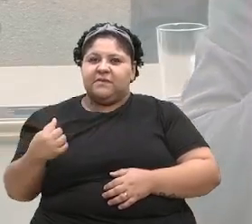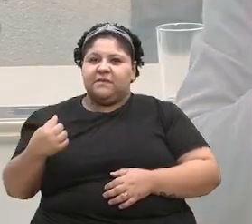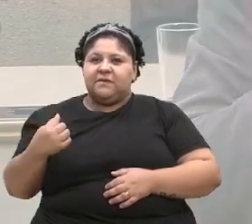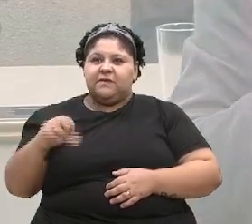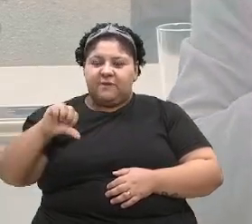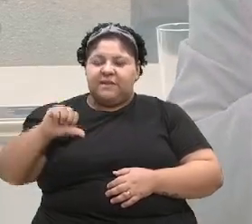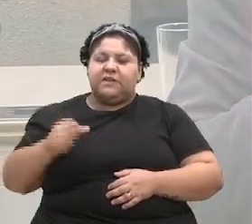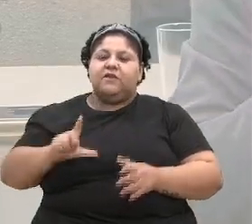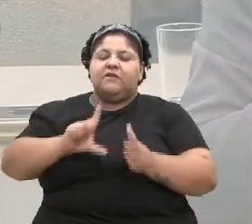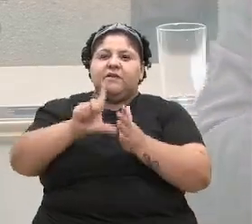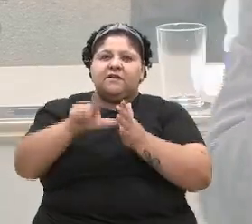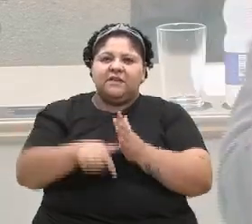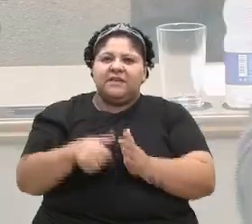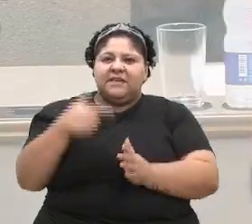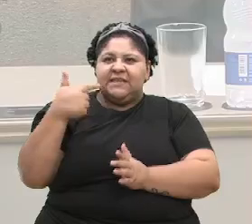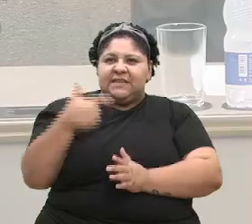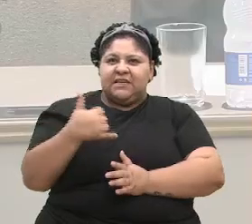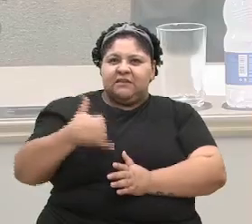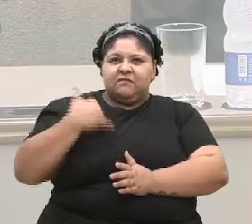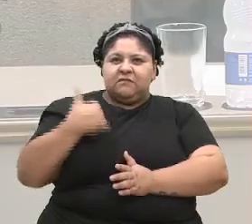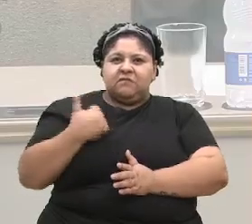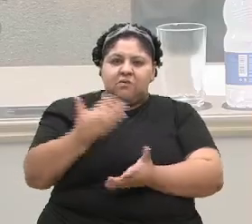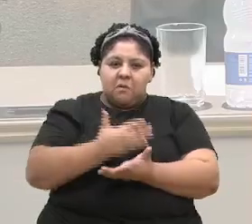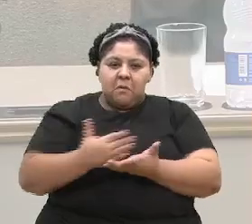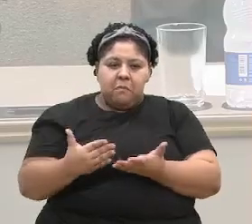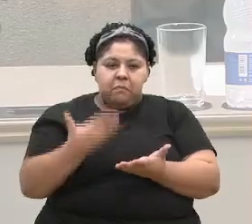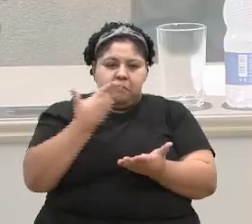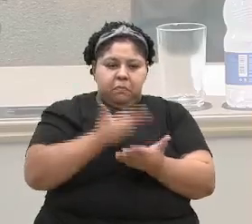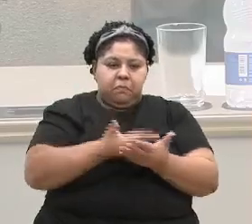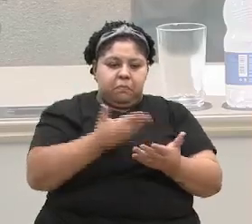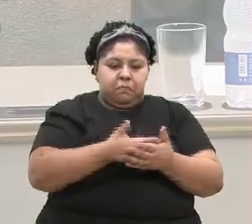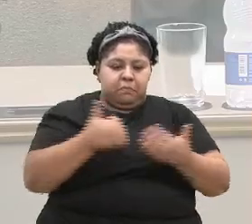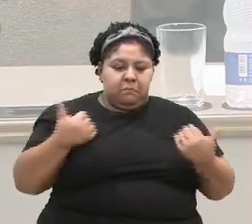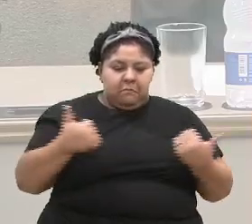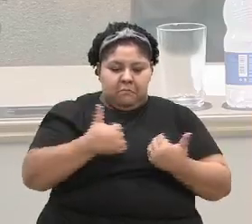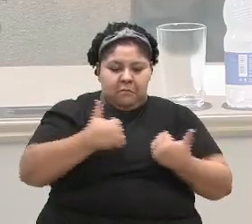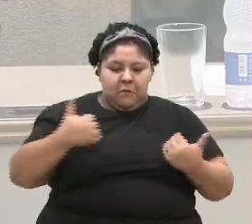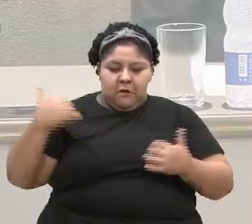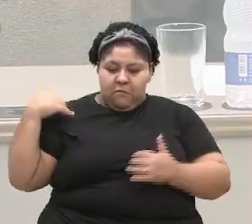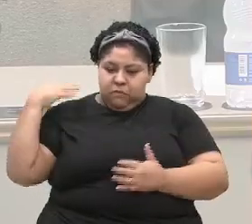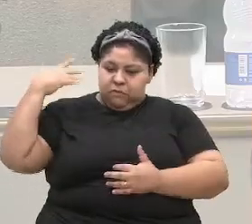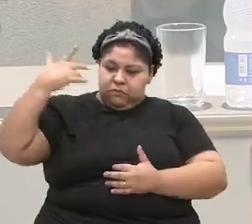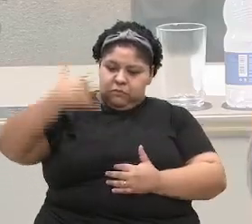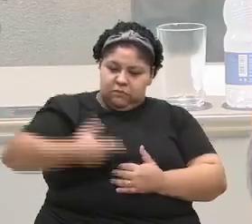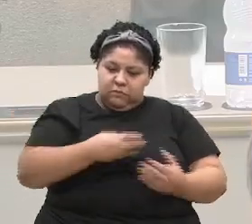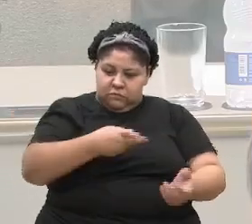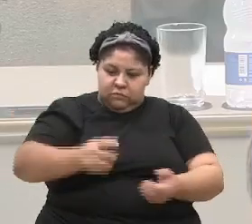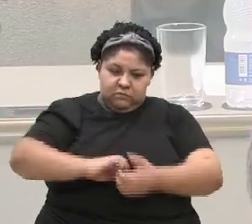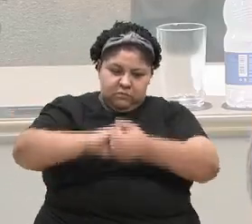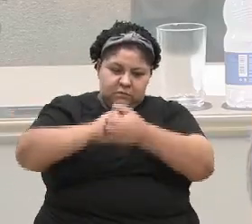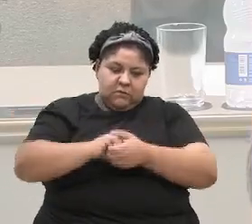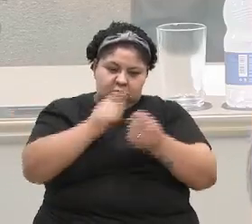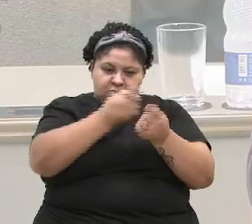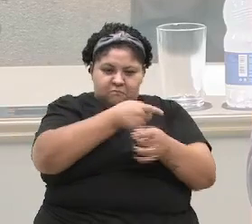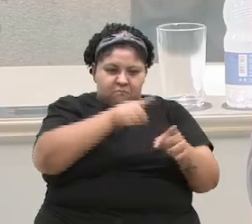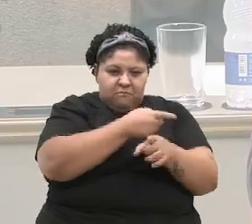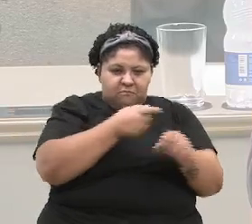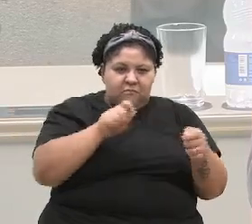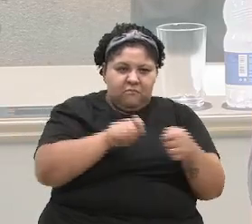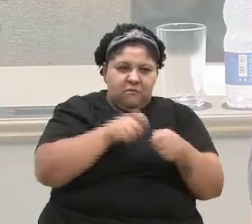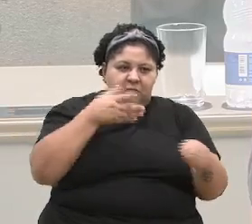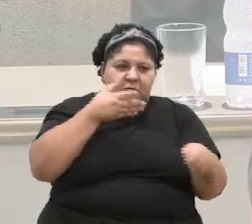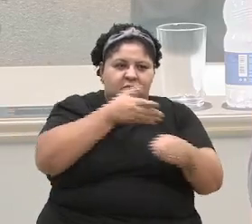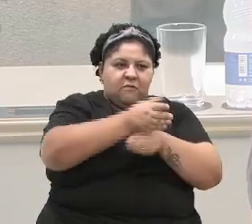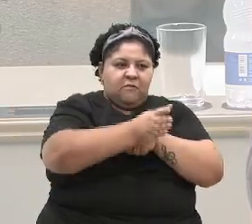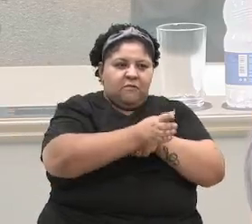despertou interesse pelo acordeão. De lá para cá, muitos foram as parcerias musicais, como a participação no grupo